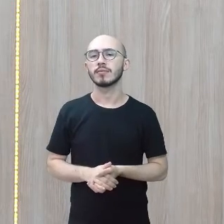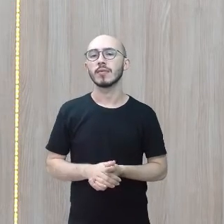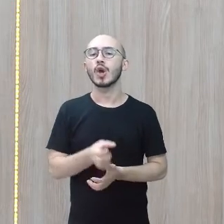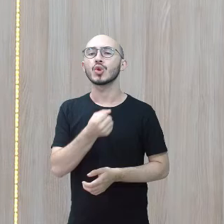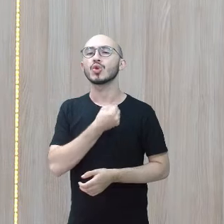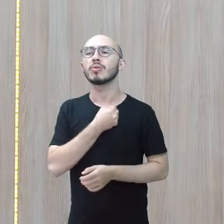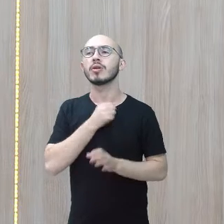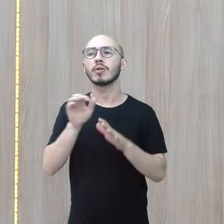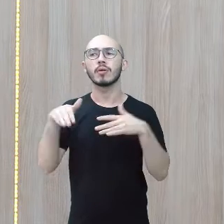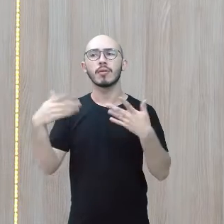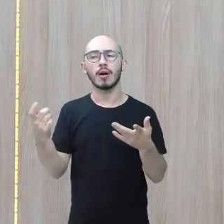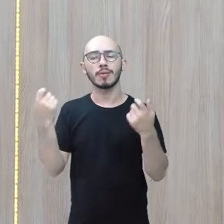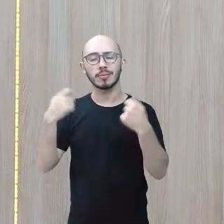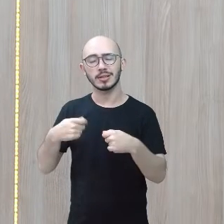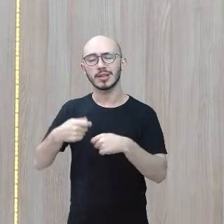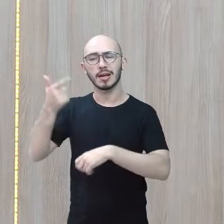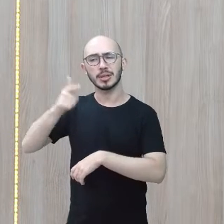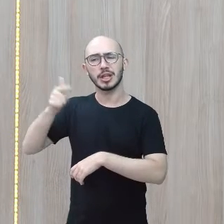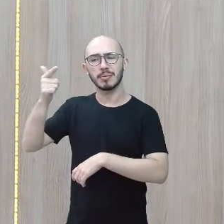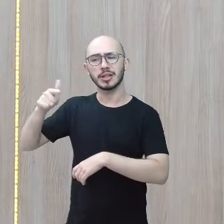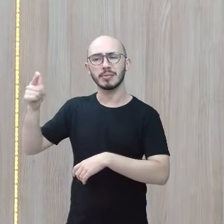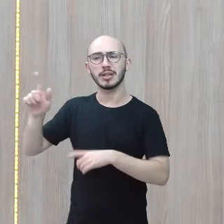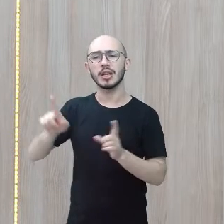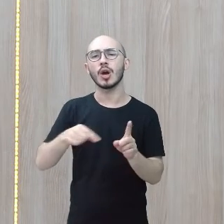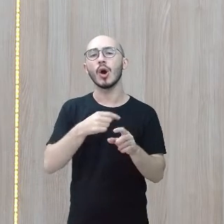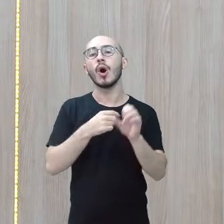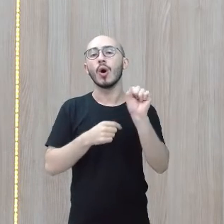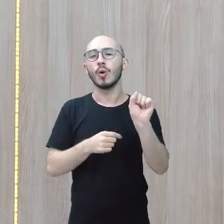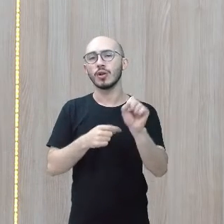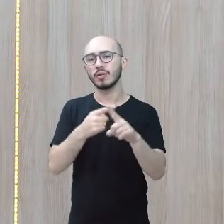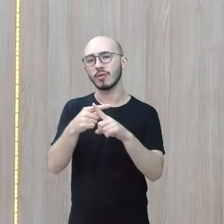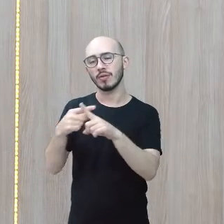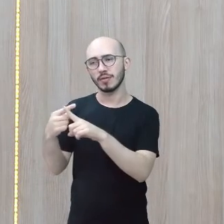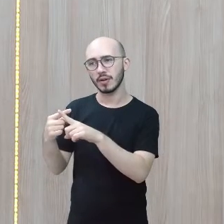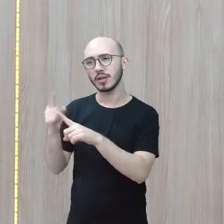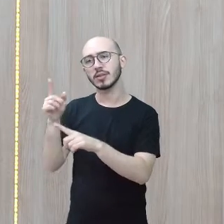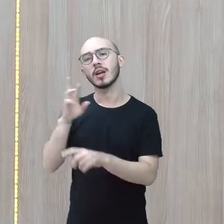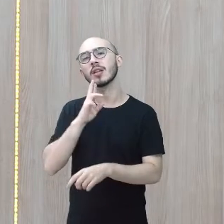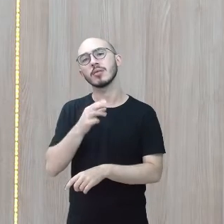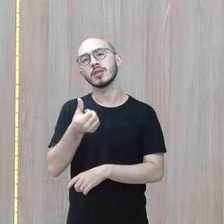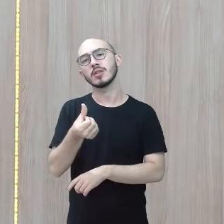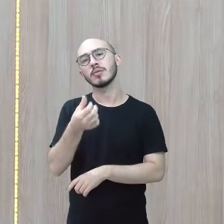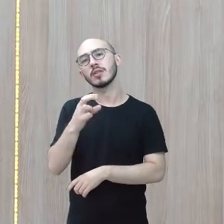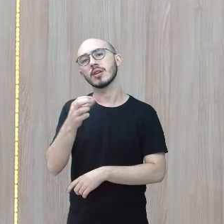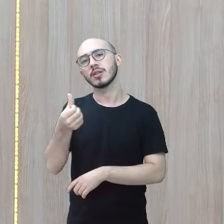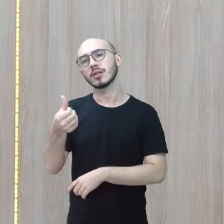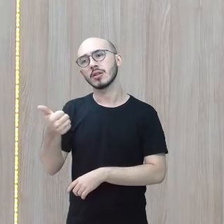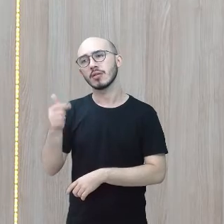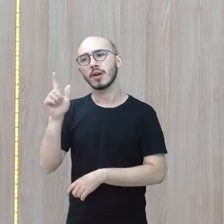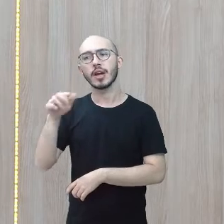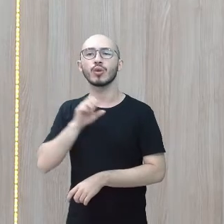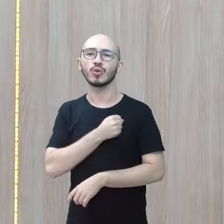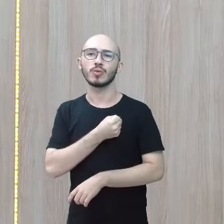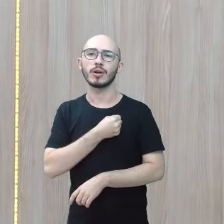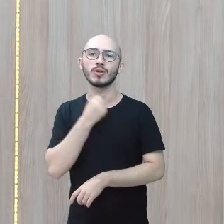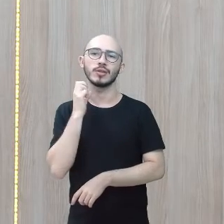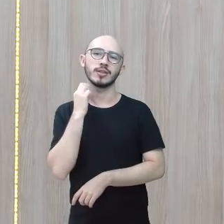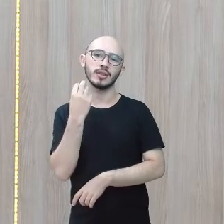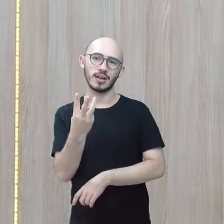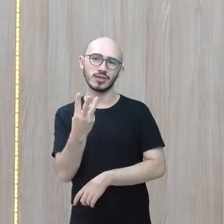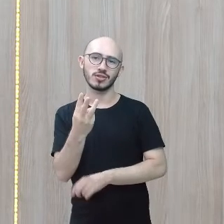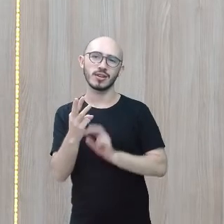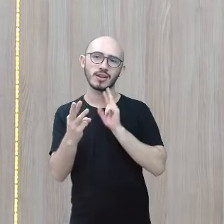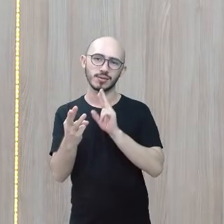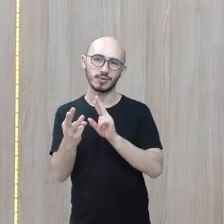que eu preciso repetir 8 vezes na multiplicação para dar 6.561? É o 3. Mas essa maneira